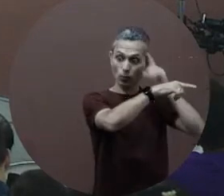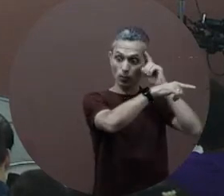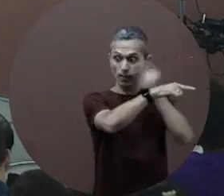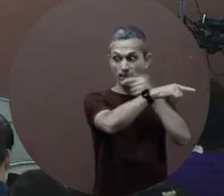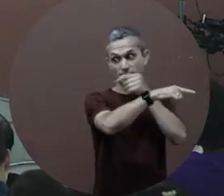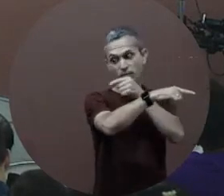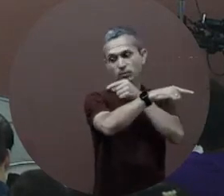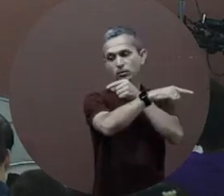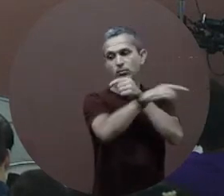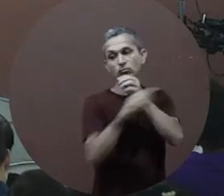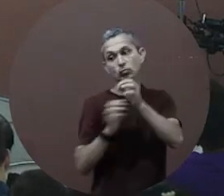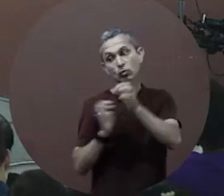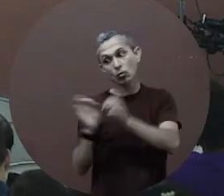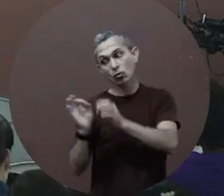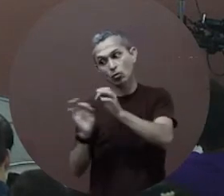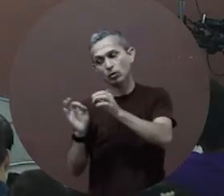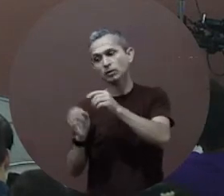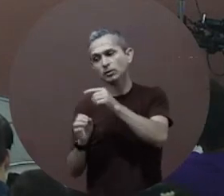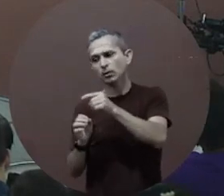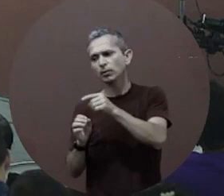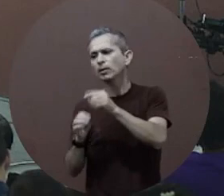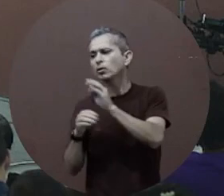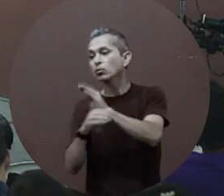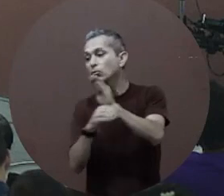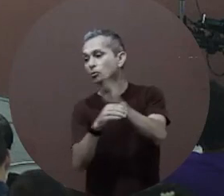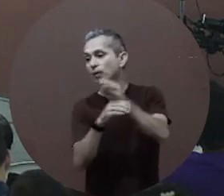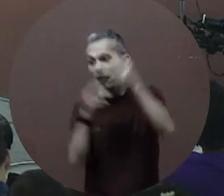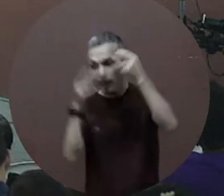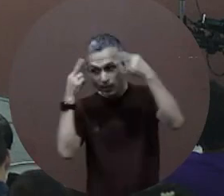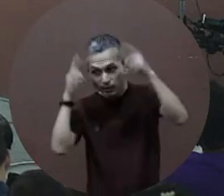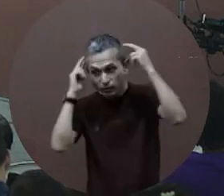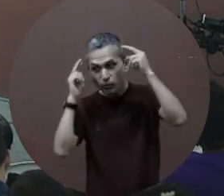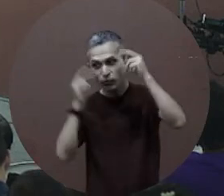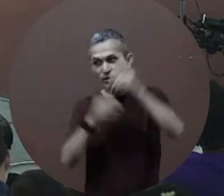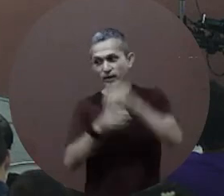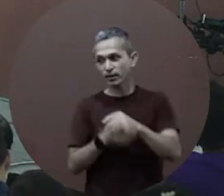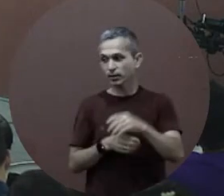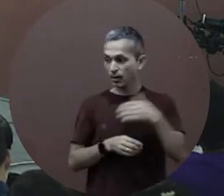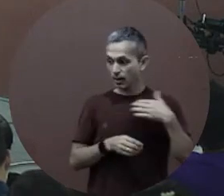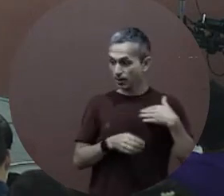são minhas, você vai só tomar conta delas. Alimente,